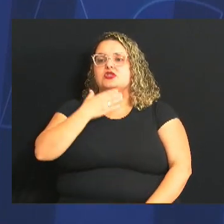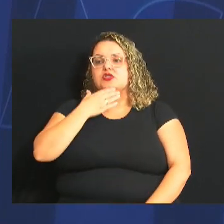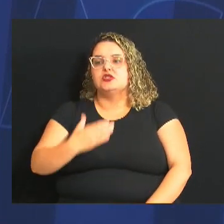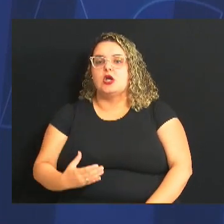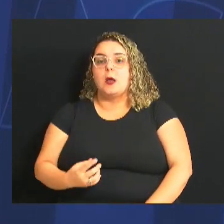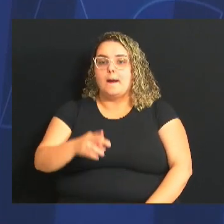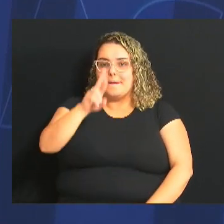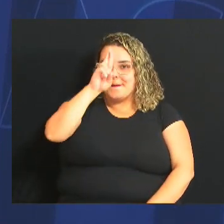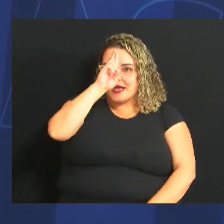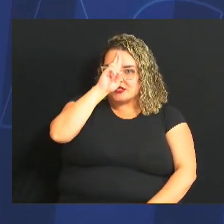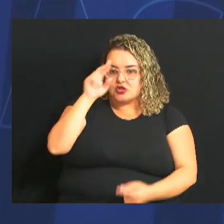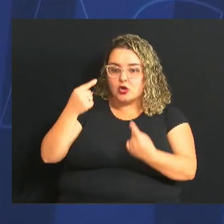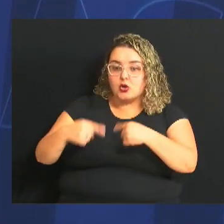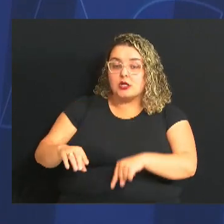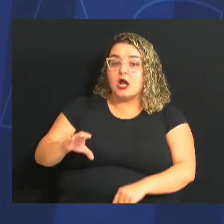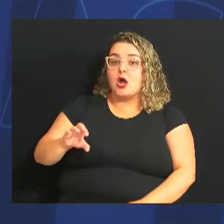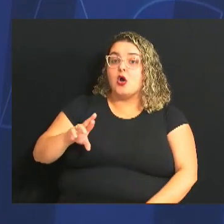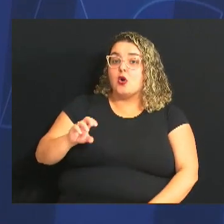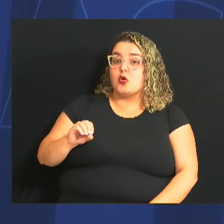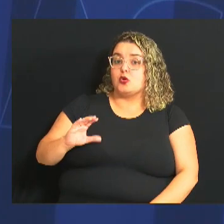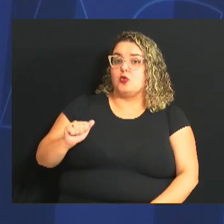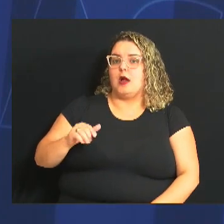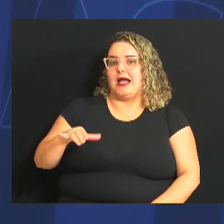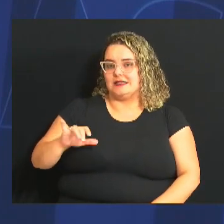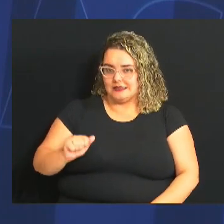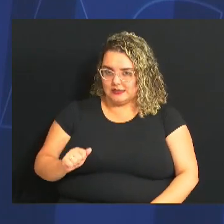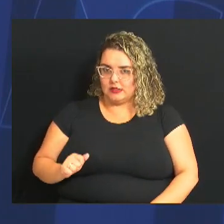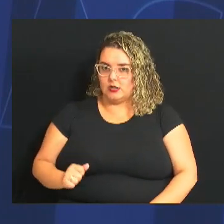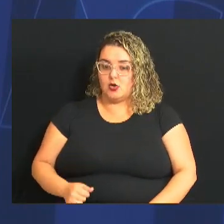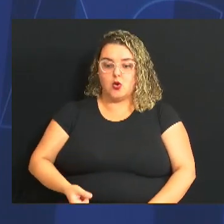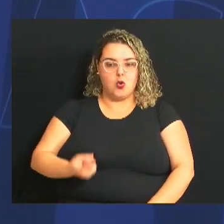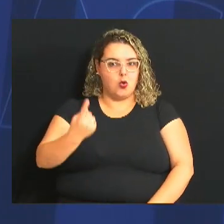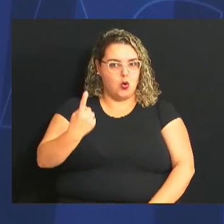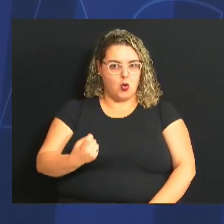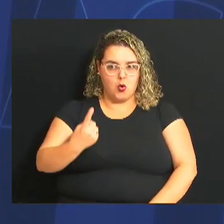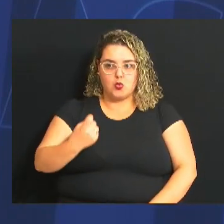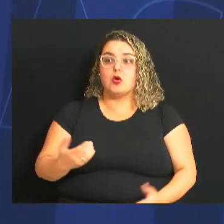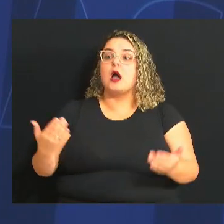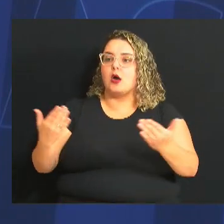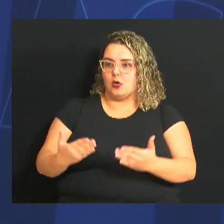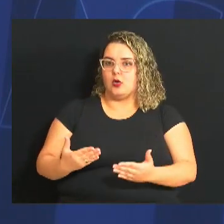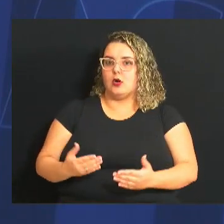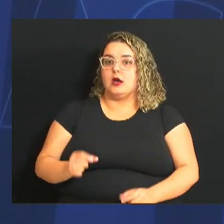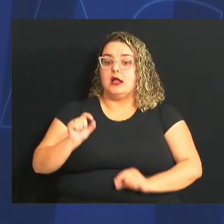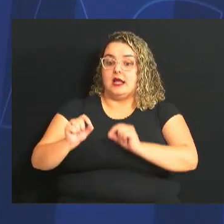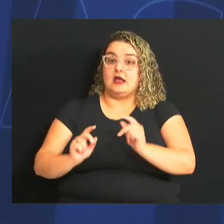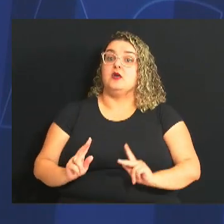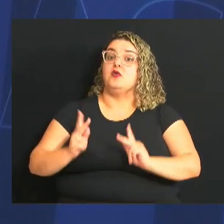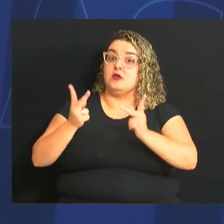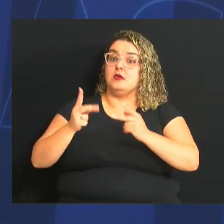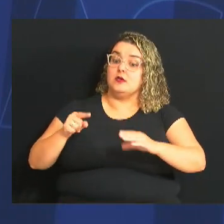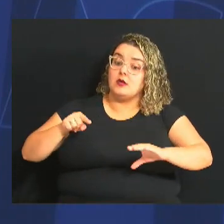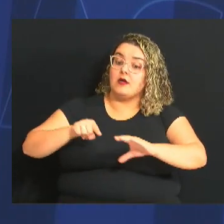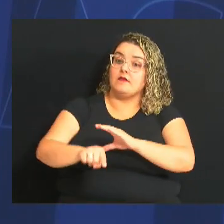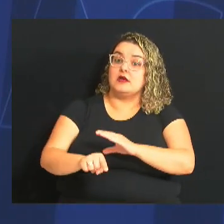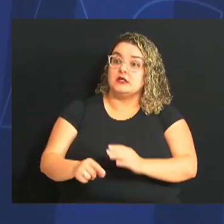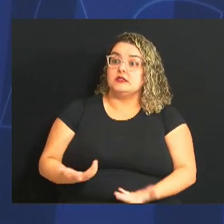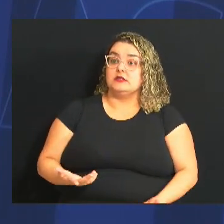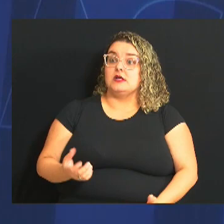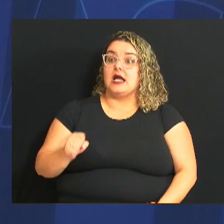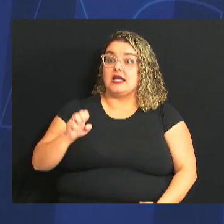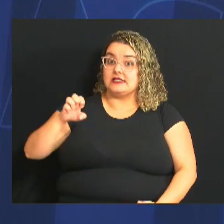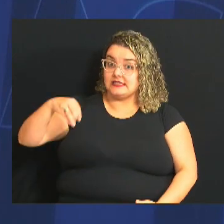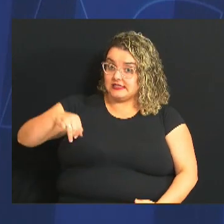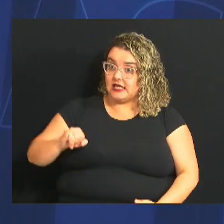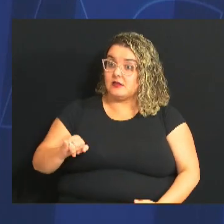Croácia. Lembrando sempre, jogo único a partir de agora. Quem vencer avança à semifinal e aí